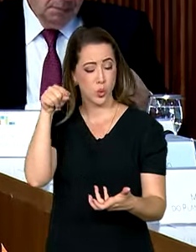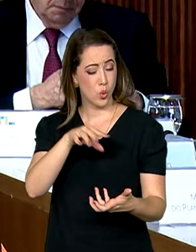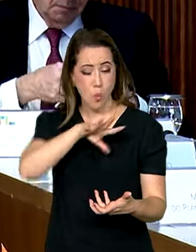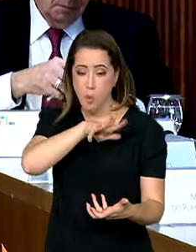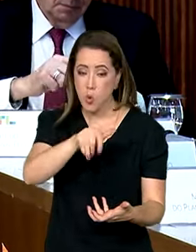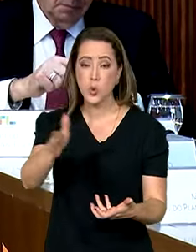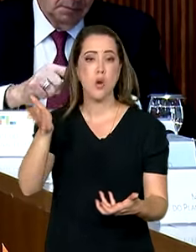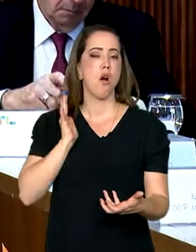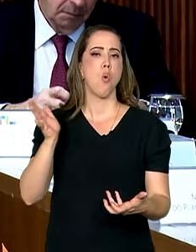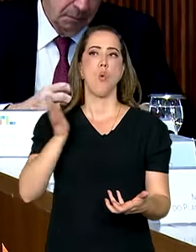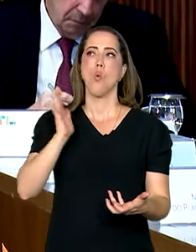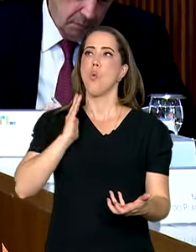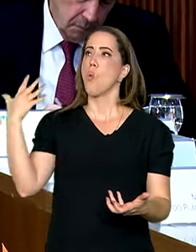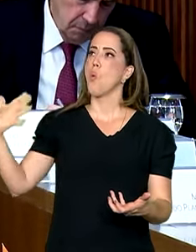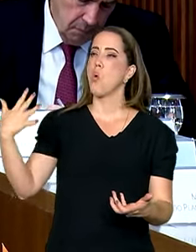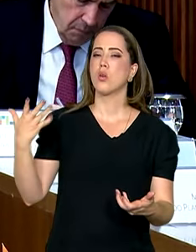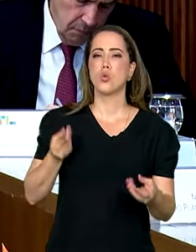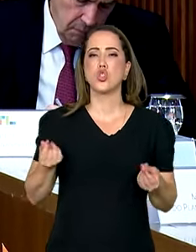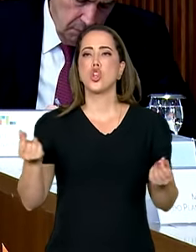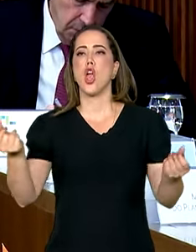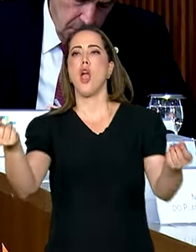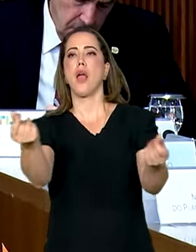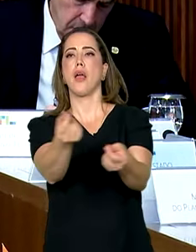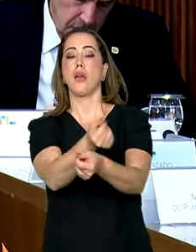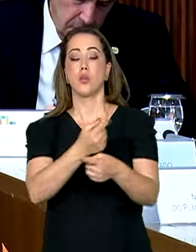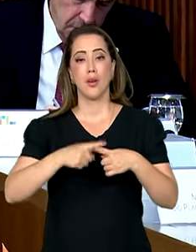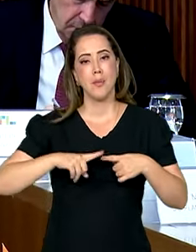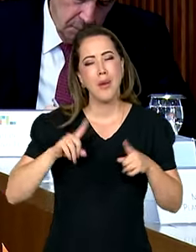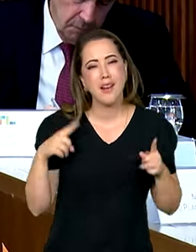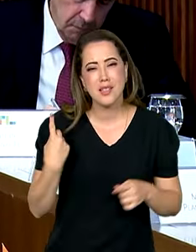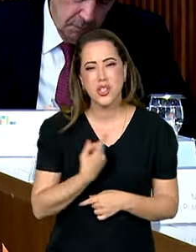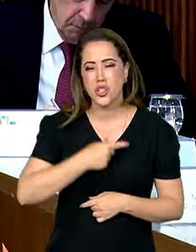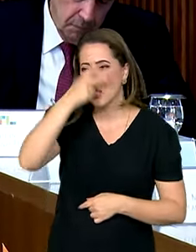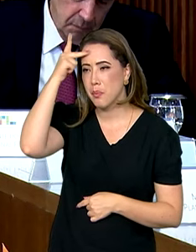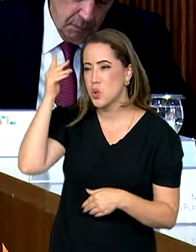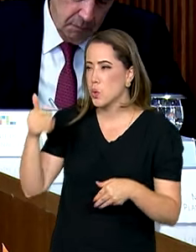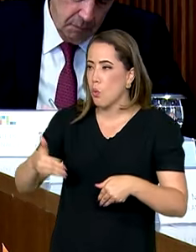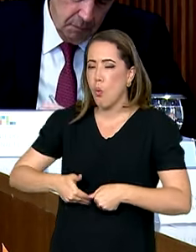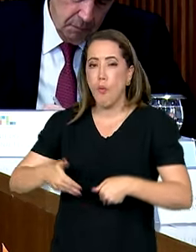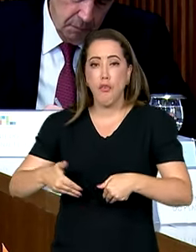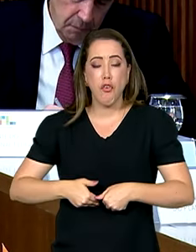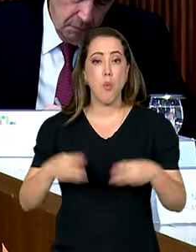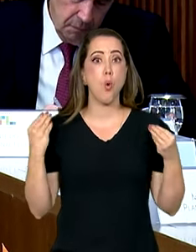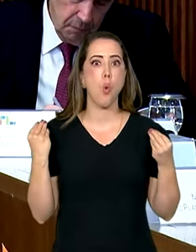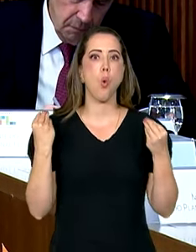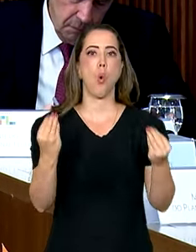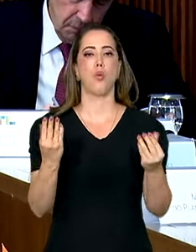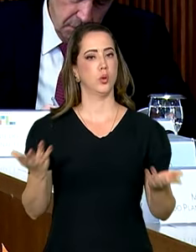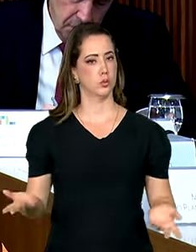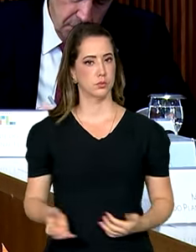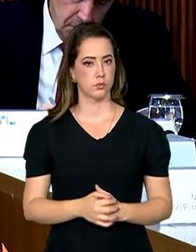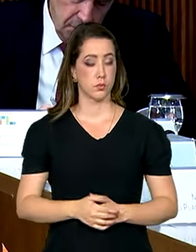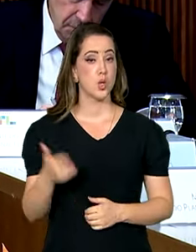com tanto dinheiro atravessando os atlânticos a gente ter tanta gente ainda passando fome um outro assunto que a gente